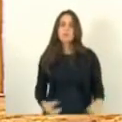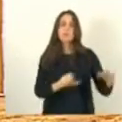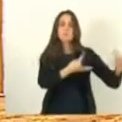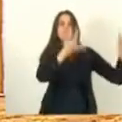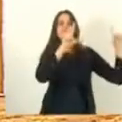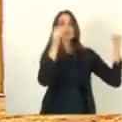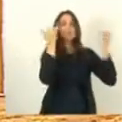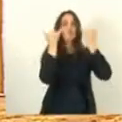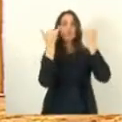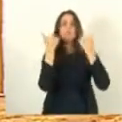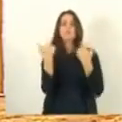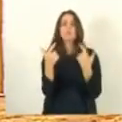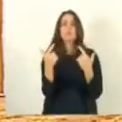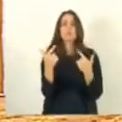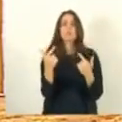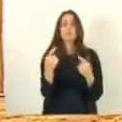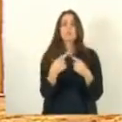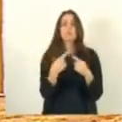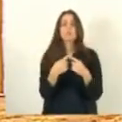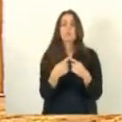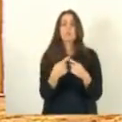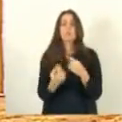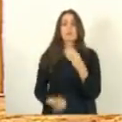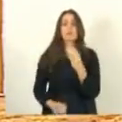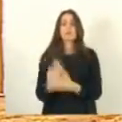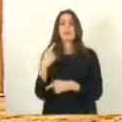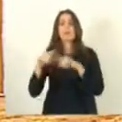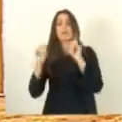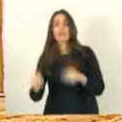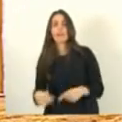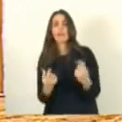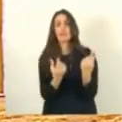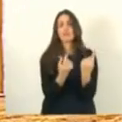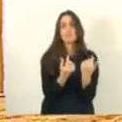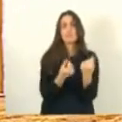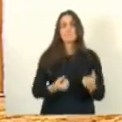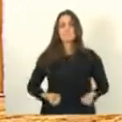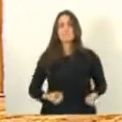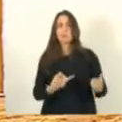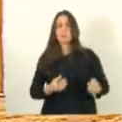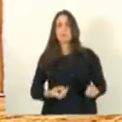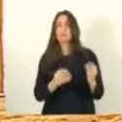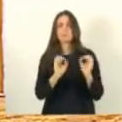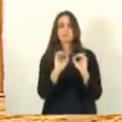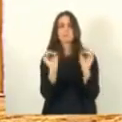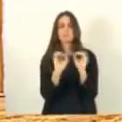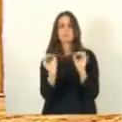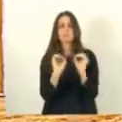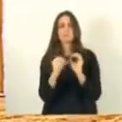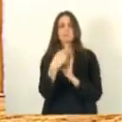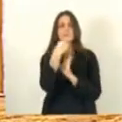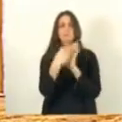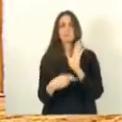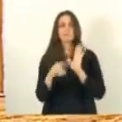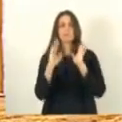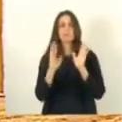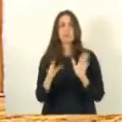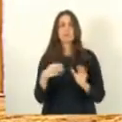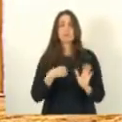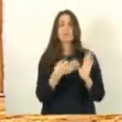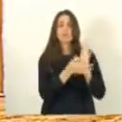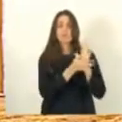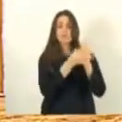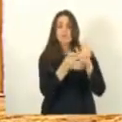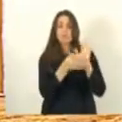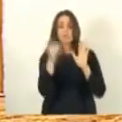cria despesa para o Estado, não se cria cargo, não se cria órgão, não se cria absolutamente nada. E como eu li aqui, já tem parecer